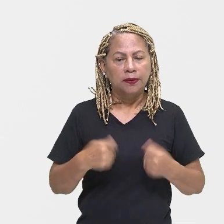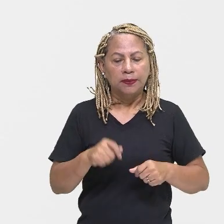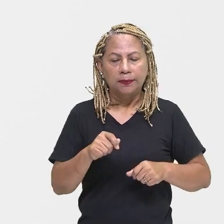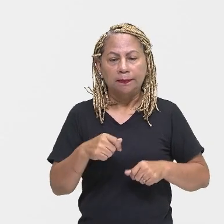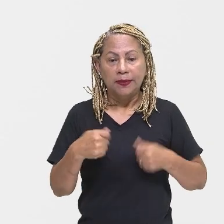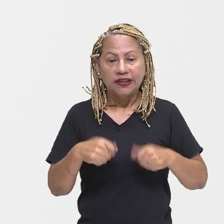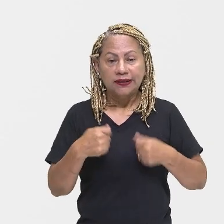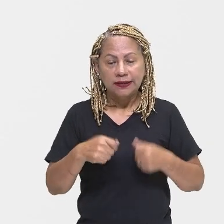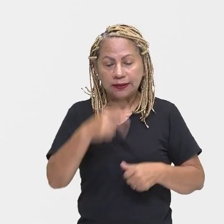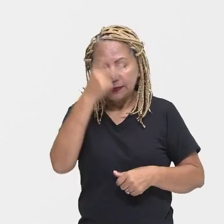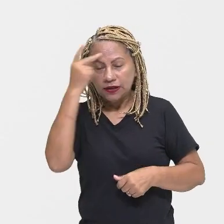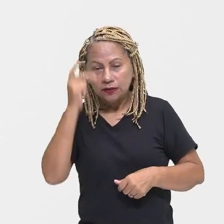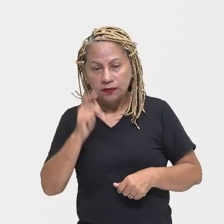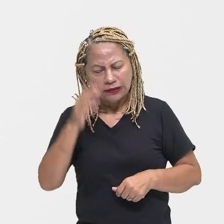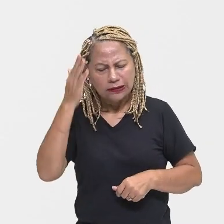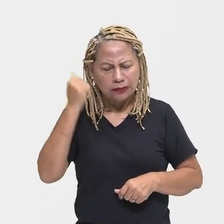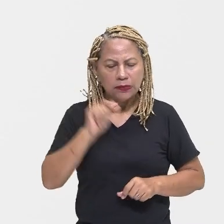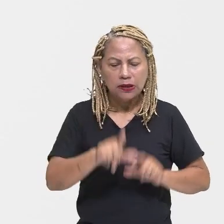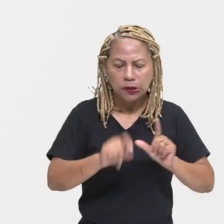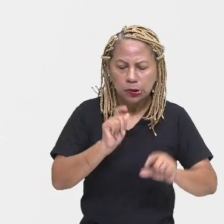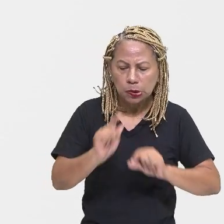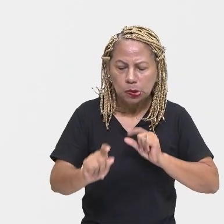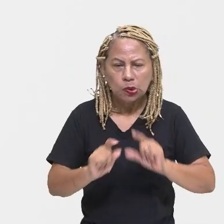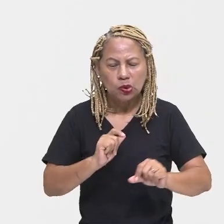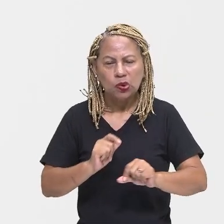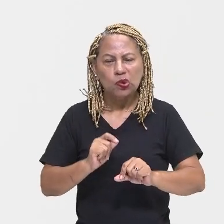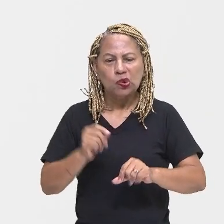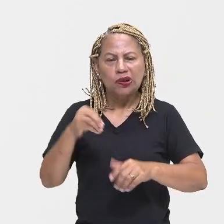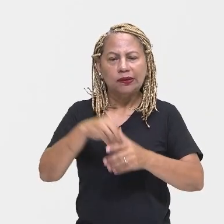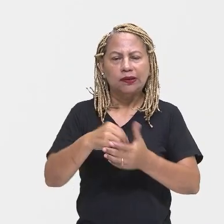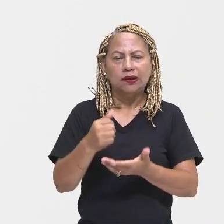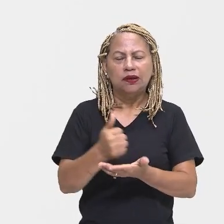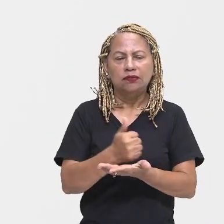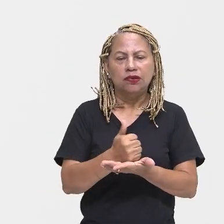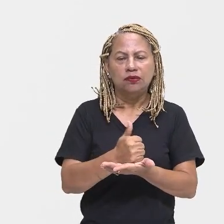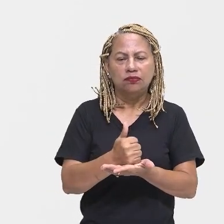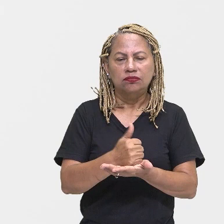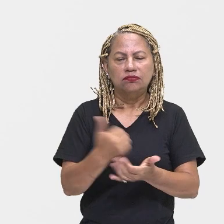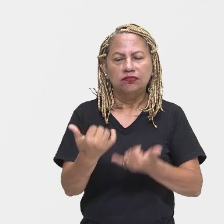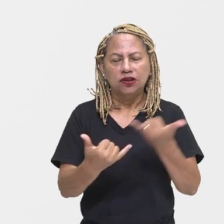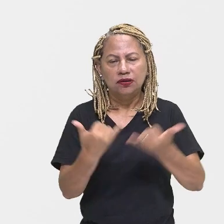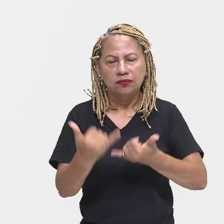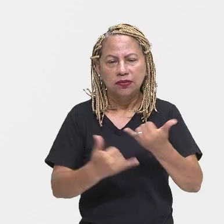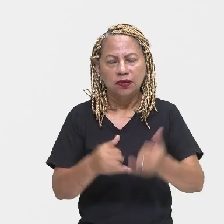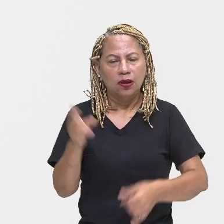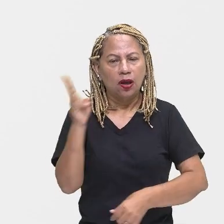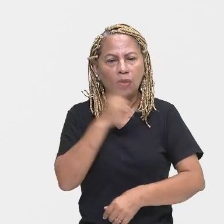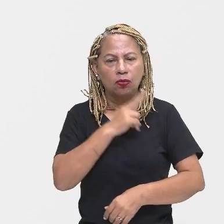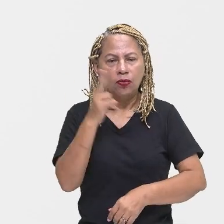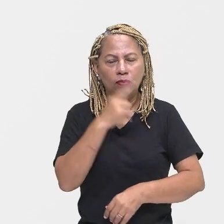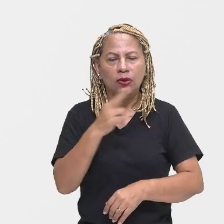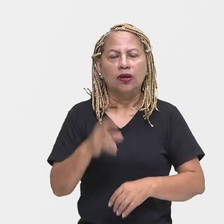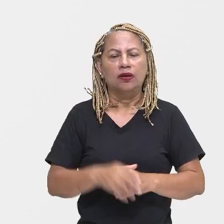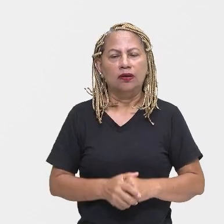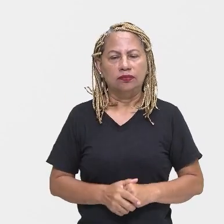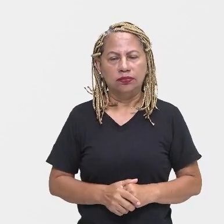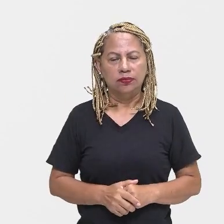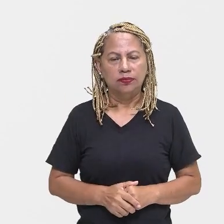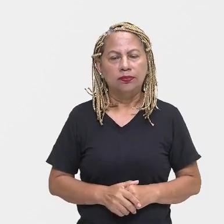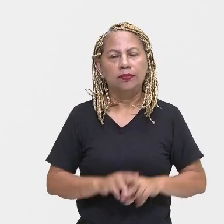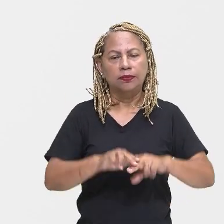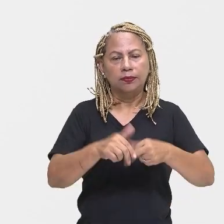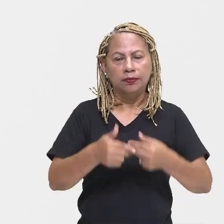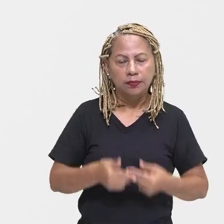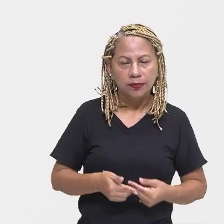da narrativa do jogo e precisa fazer isso de maneira ágil e dinâmica para poder cumprir